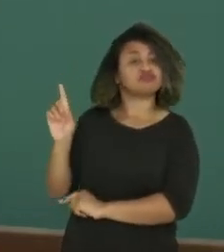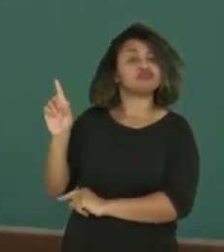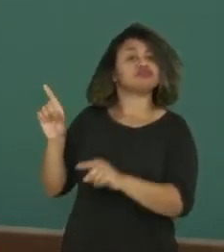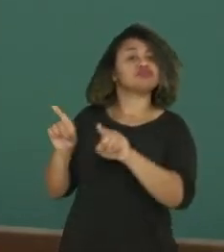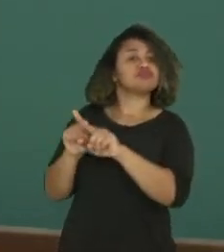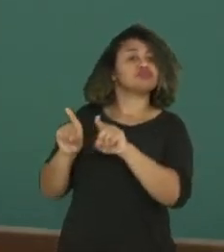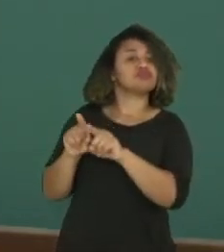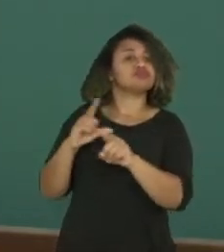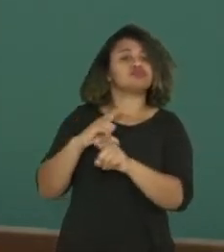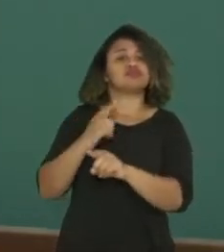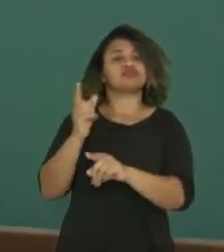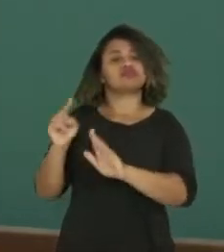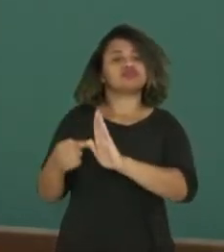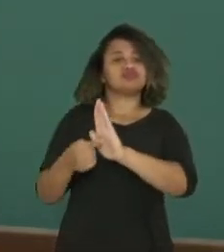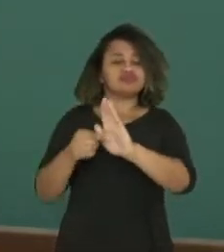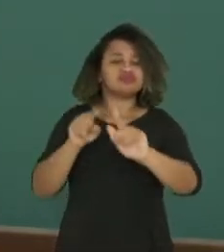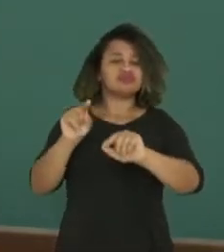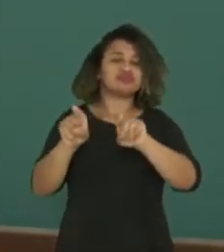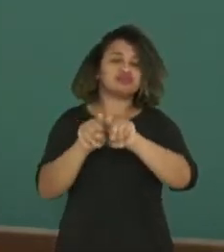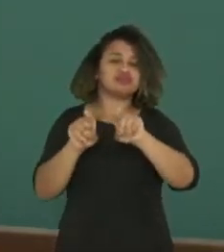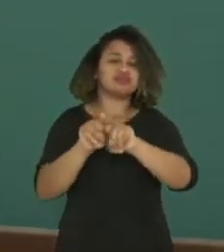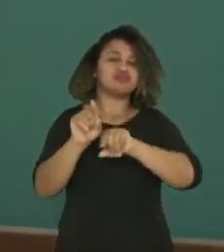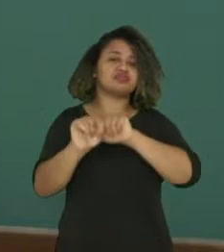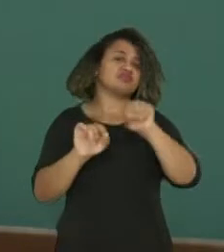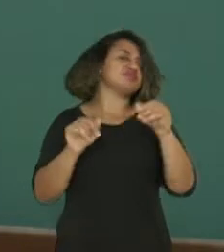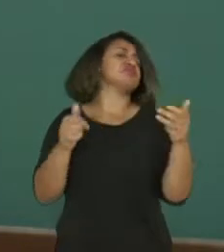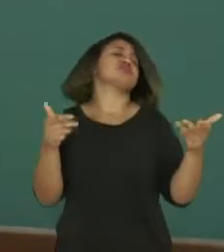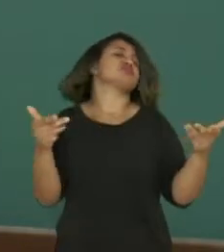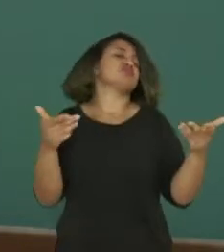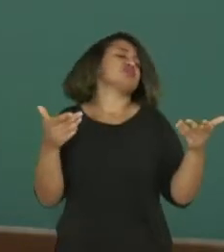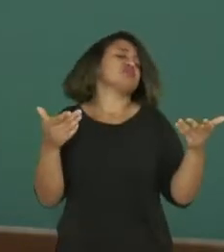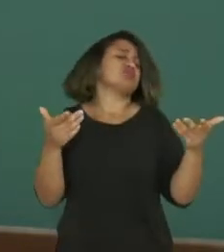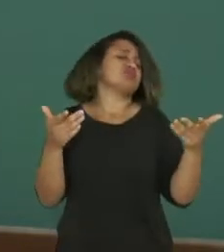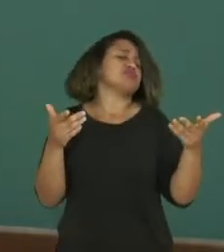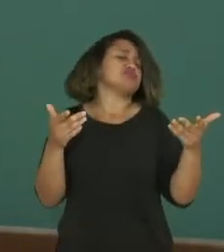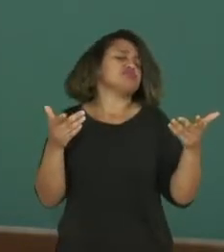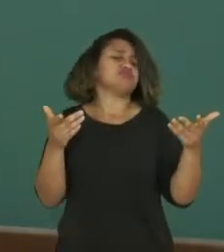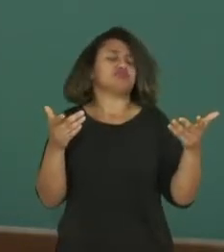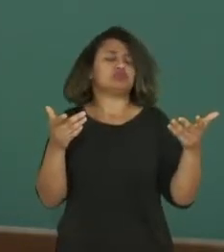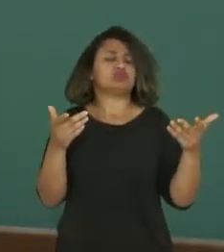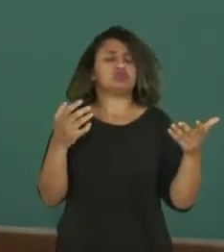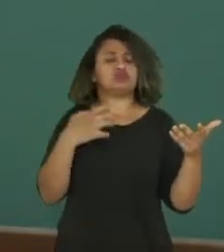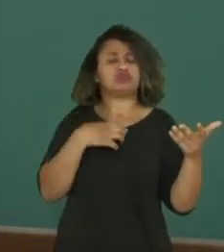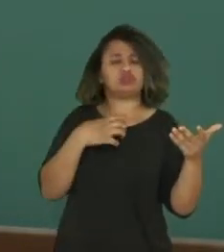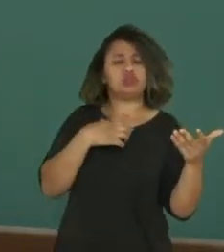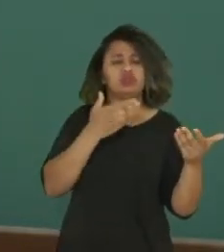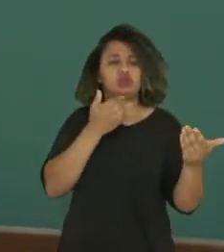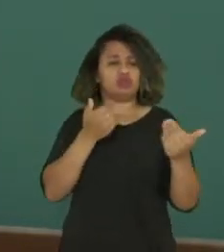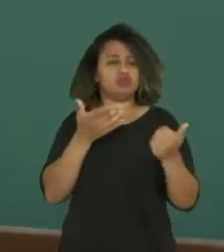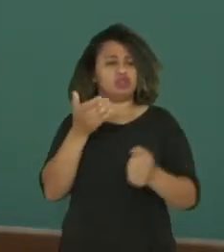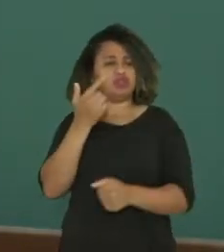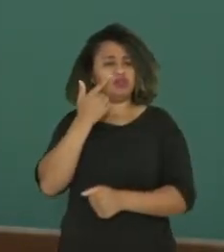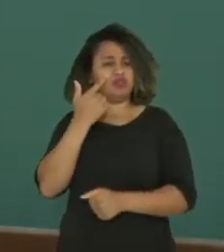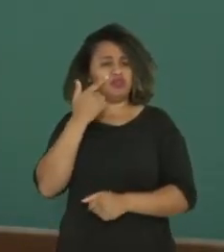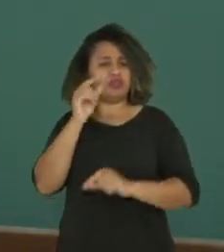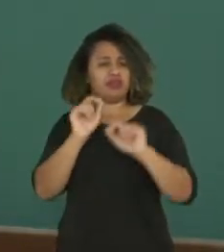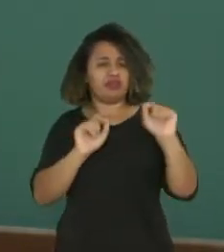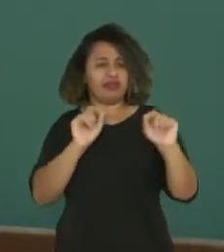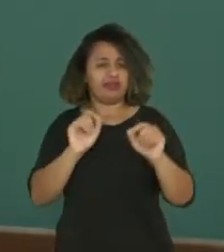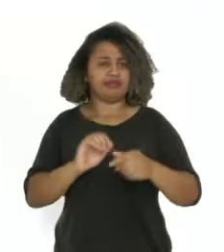outra representação também de algo aí peculiar, talvez dessa culinária. Vamos ver.